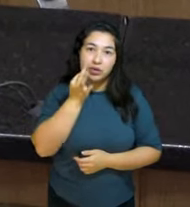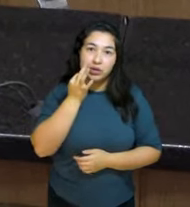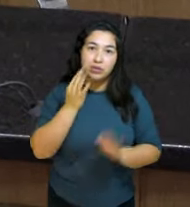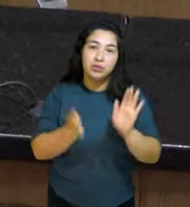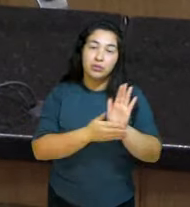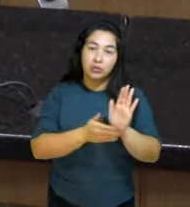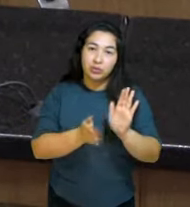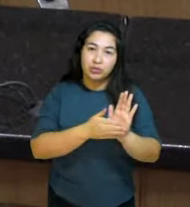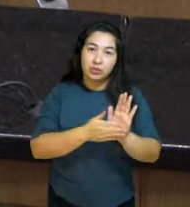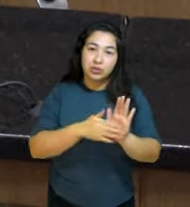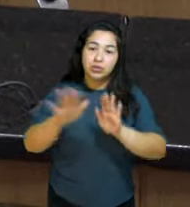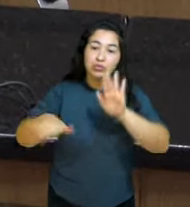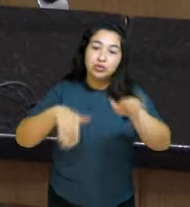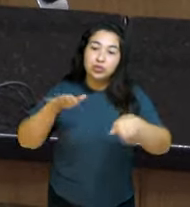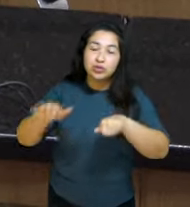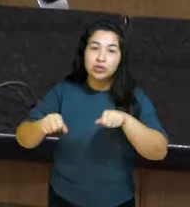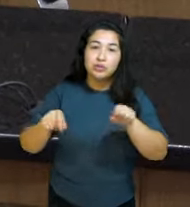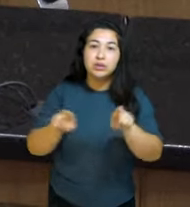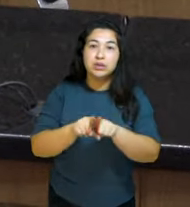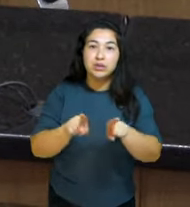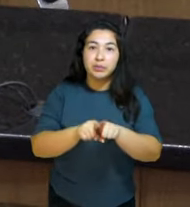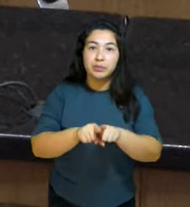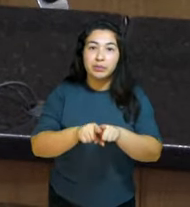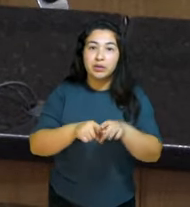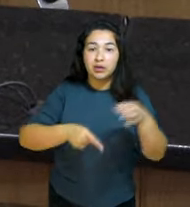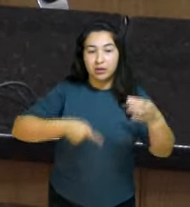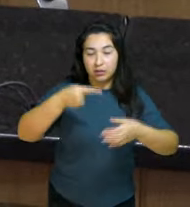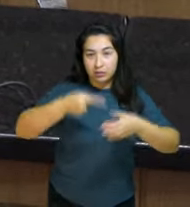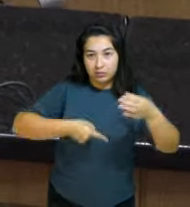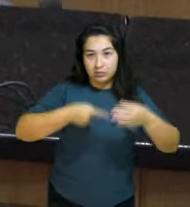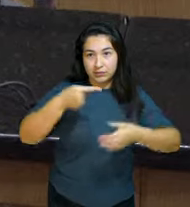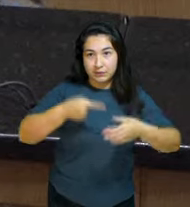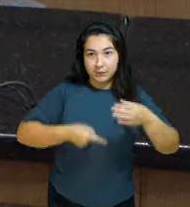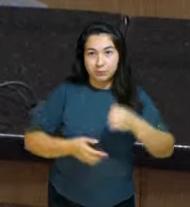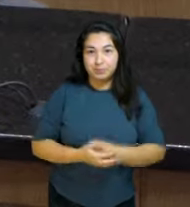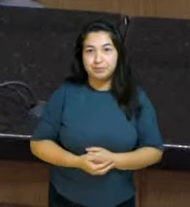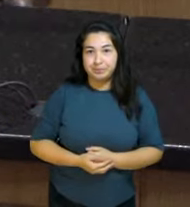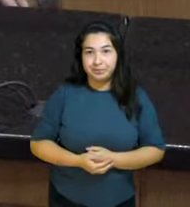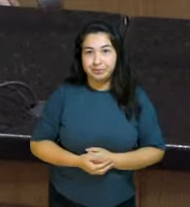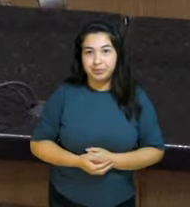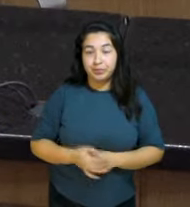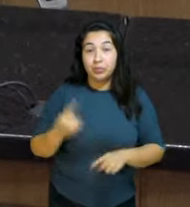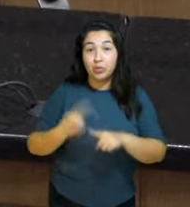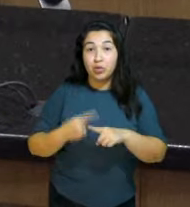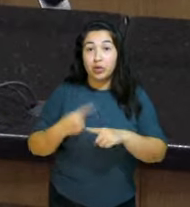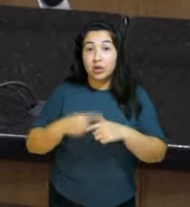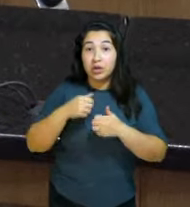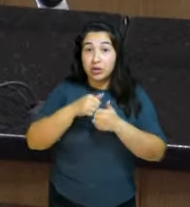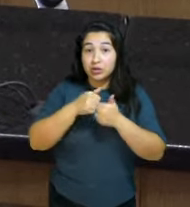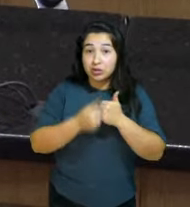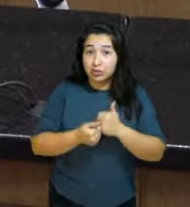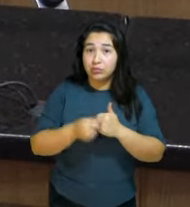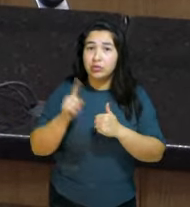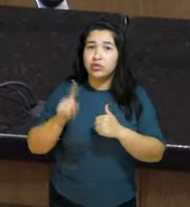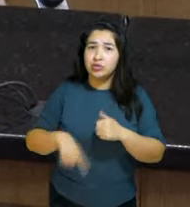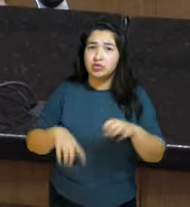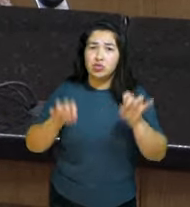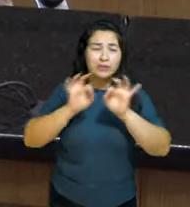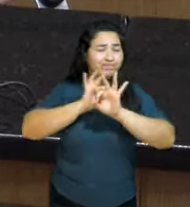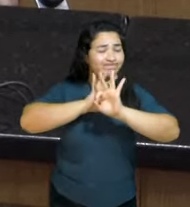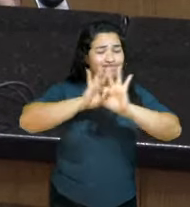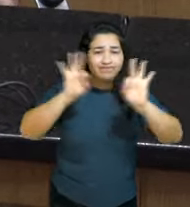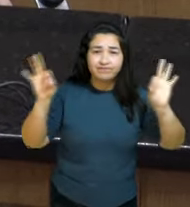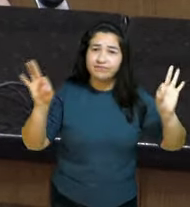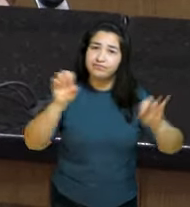propositura, à comissão e a todos os deputados que se fizeram presente, porque o esporte, como é excelência no